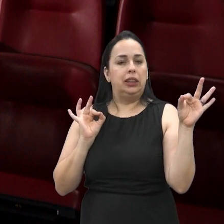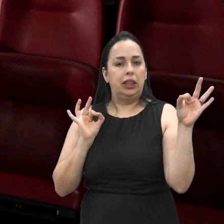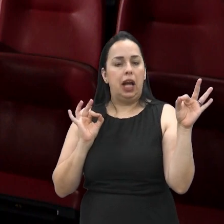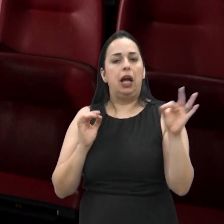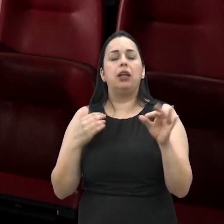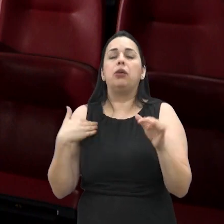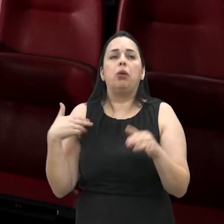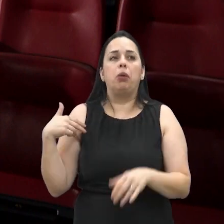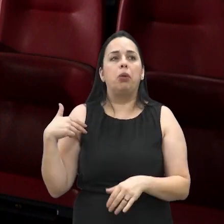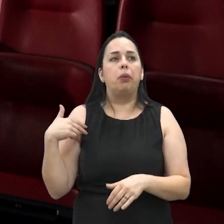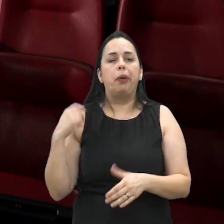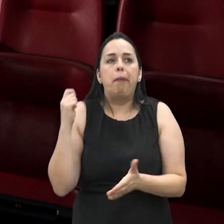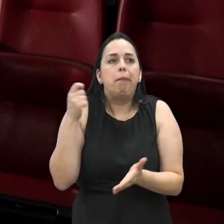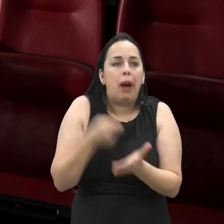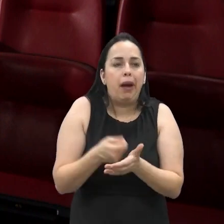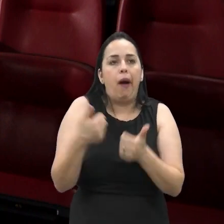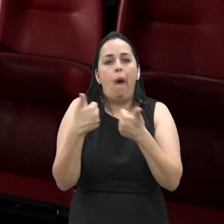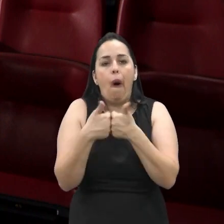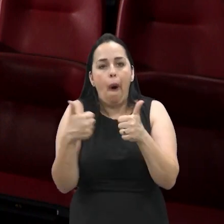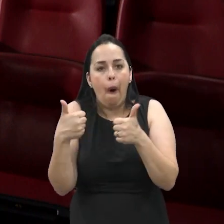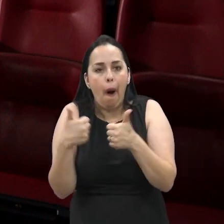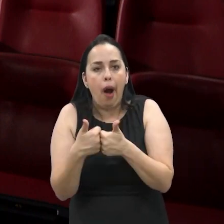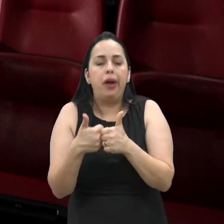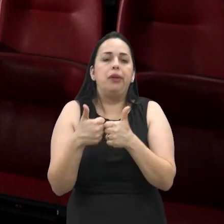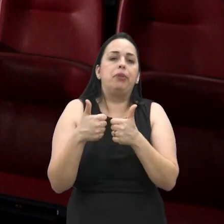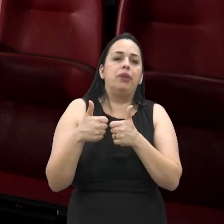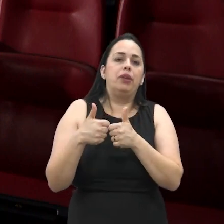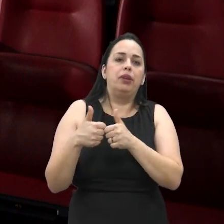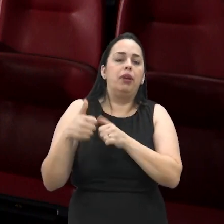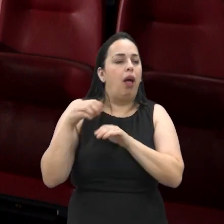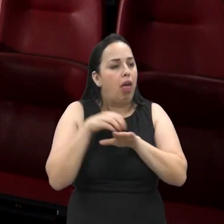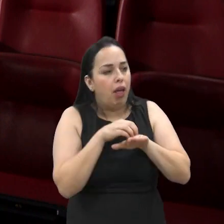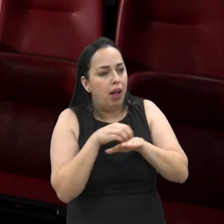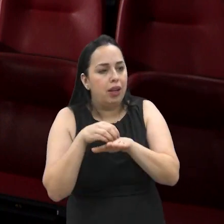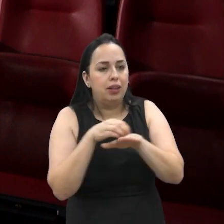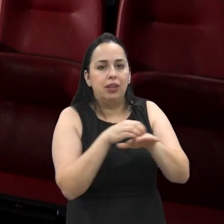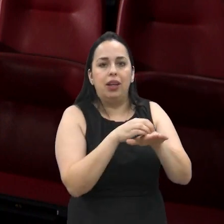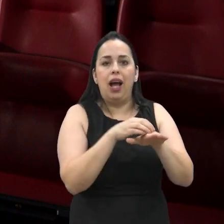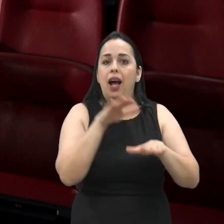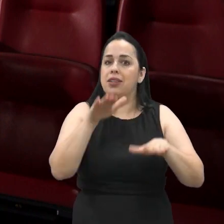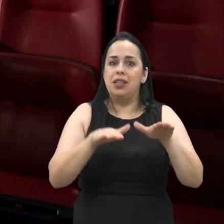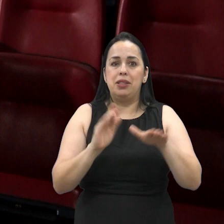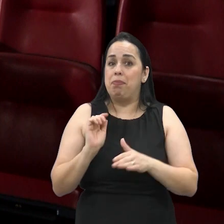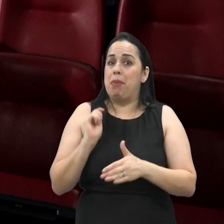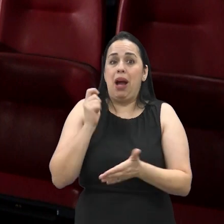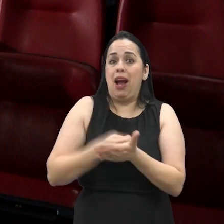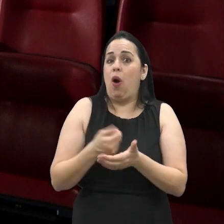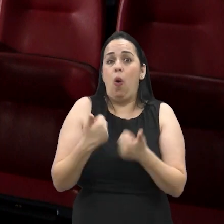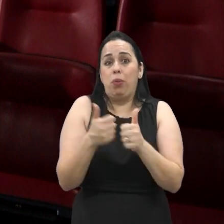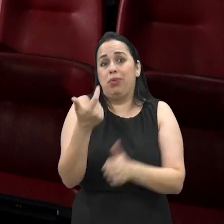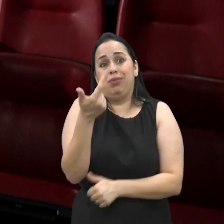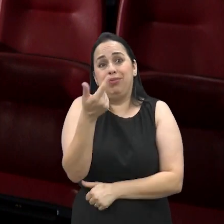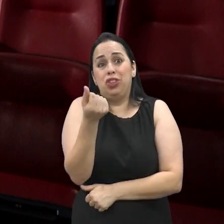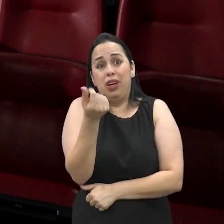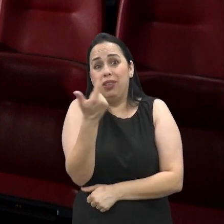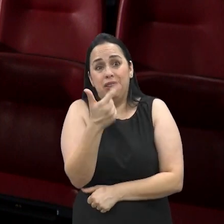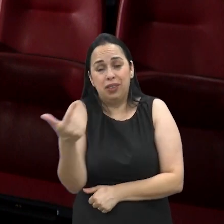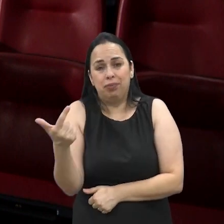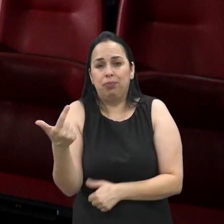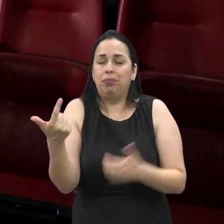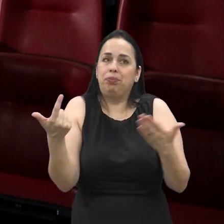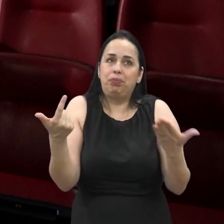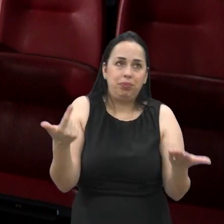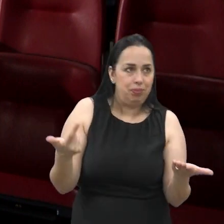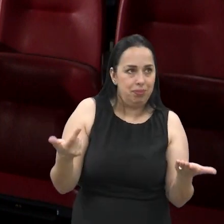do centro, como é que vai pagar um ônibus para vir até o shopping? Né? Mal tem dinheiro para pagar ônibus, então tem que